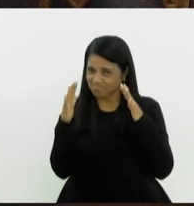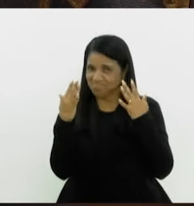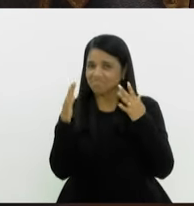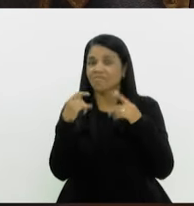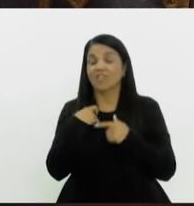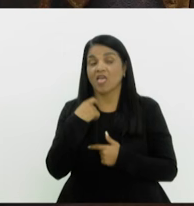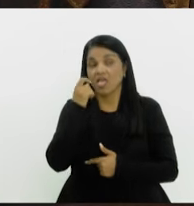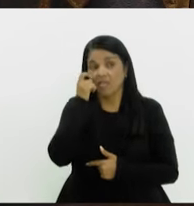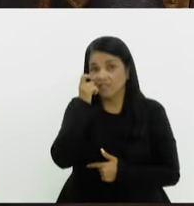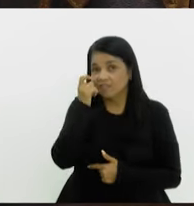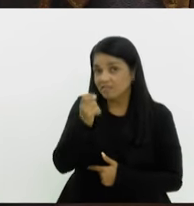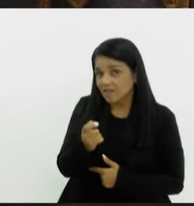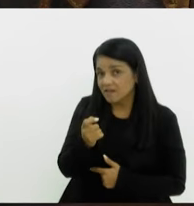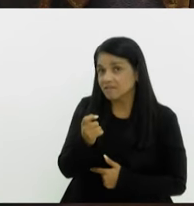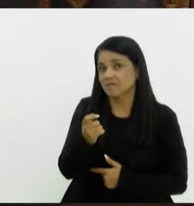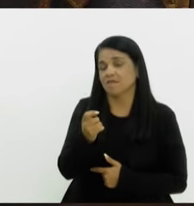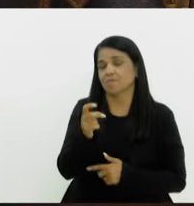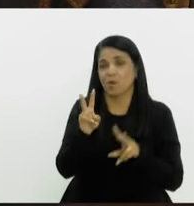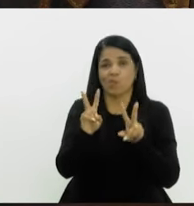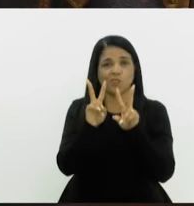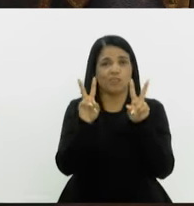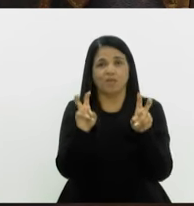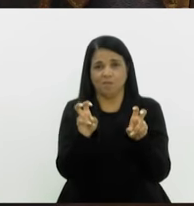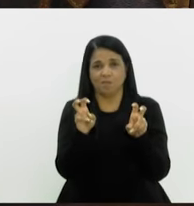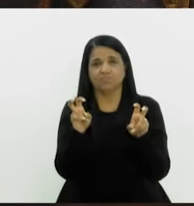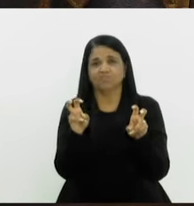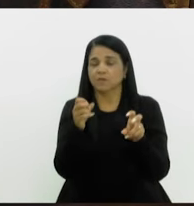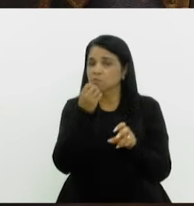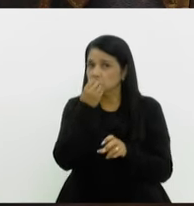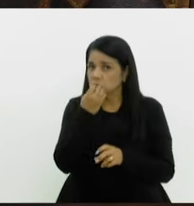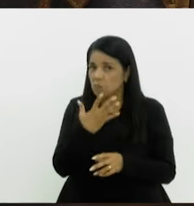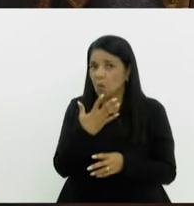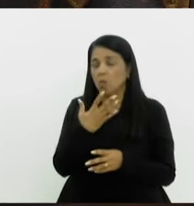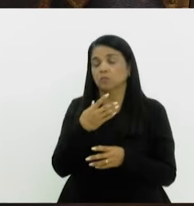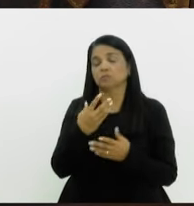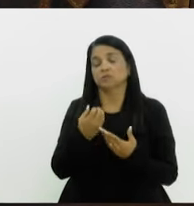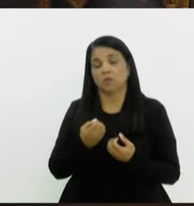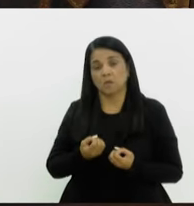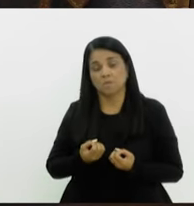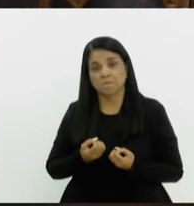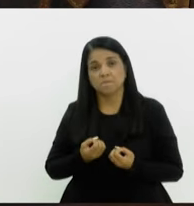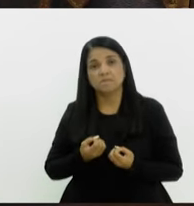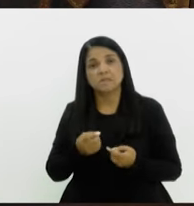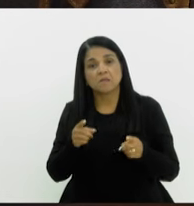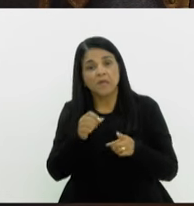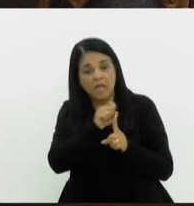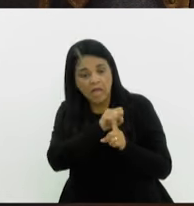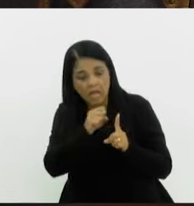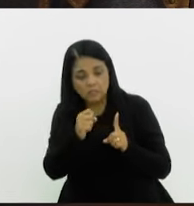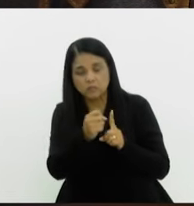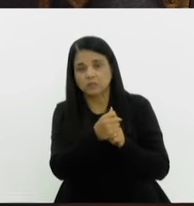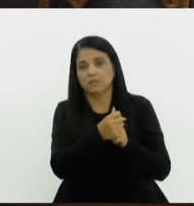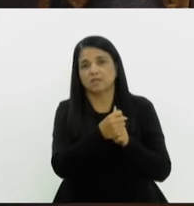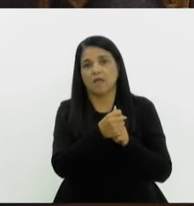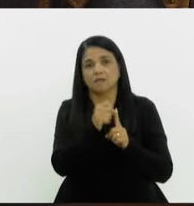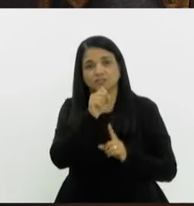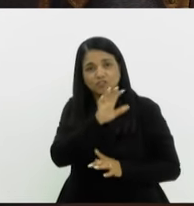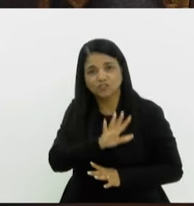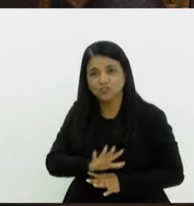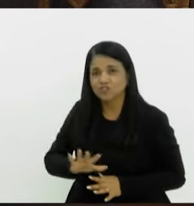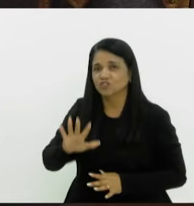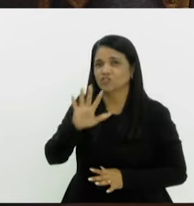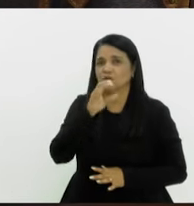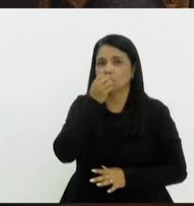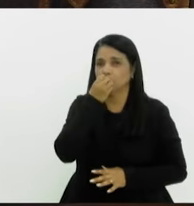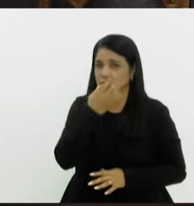interessarem pela matéria Porque isso é uma coisa que beneficia não só as mulheres mas a sociedade toda né o